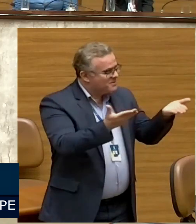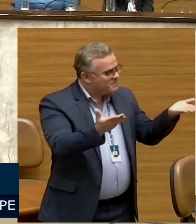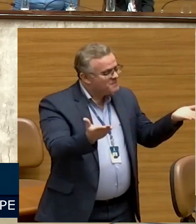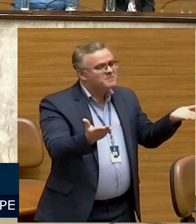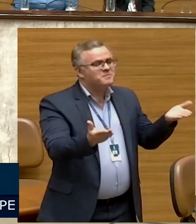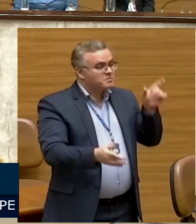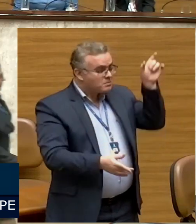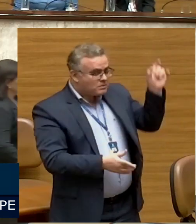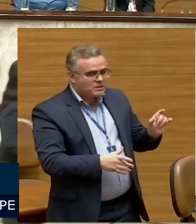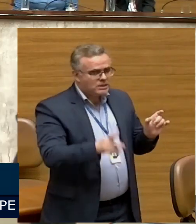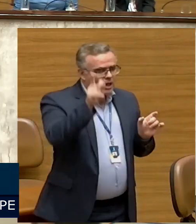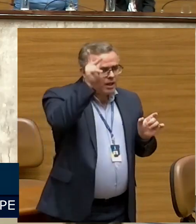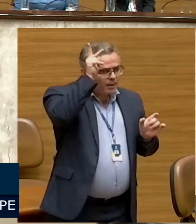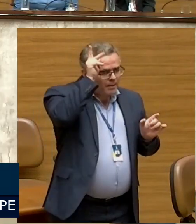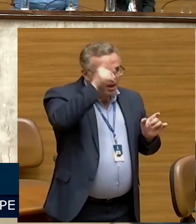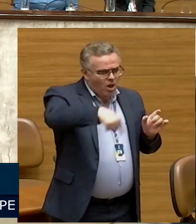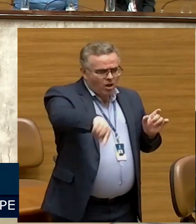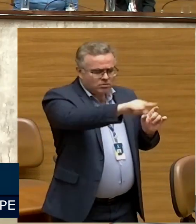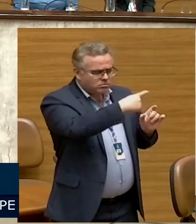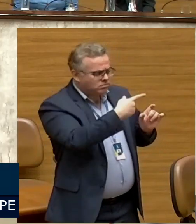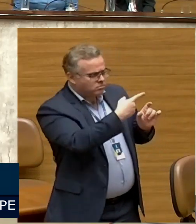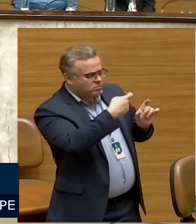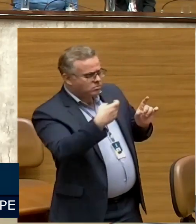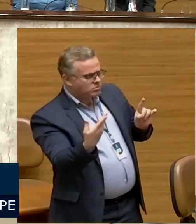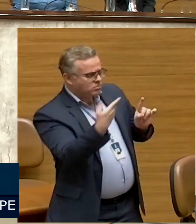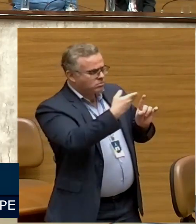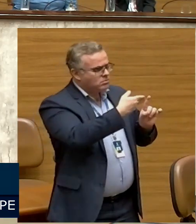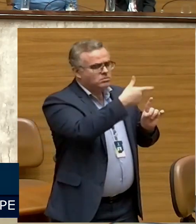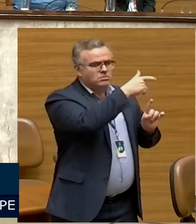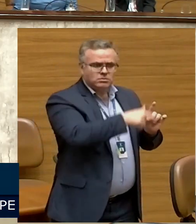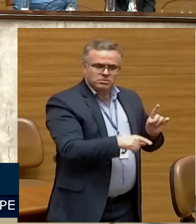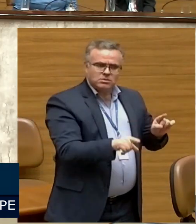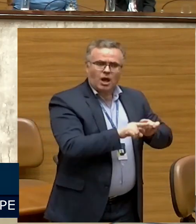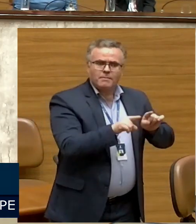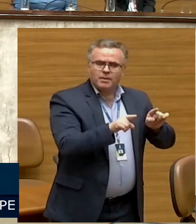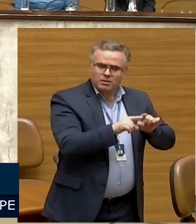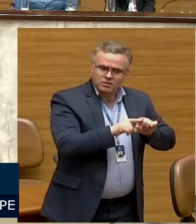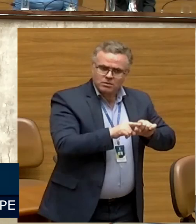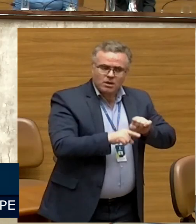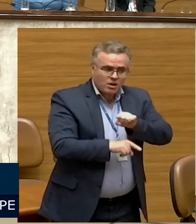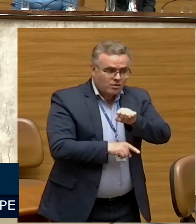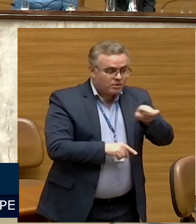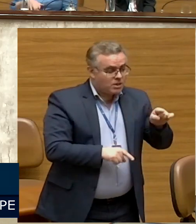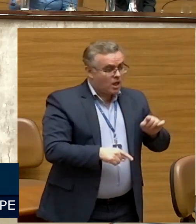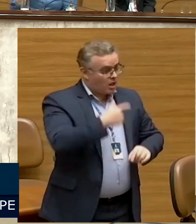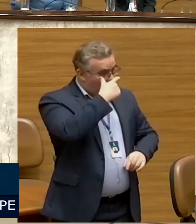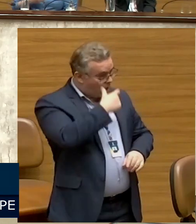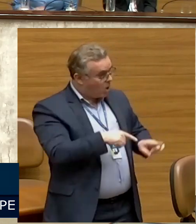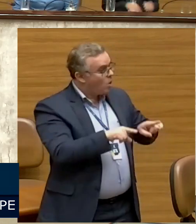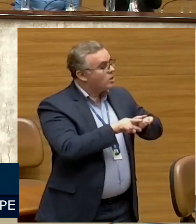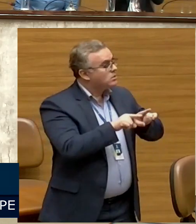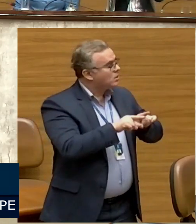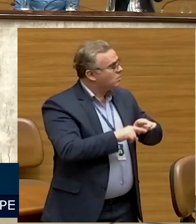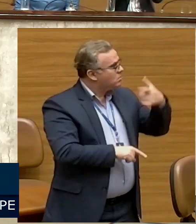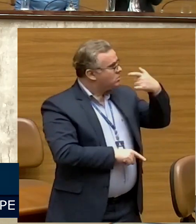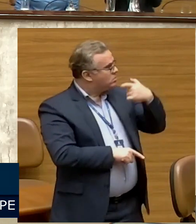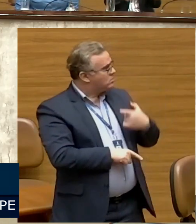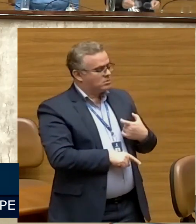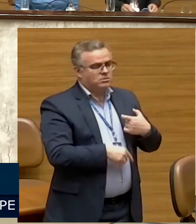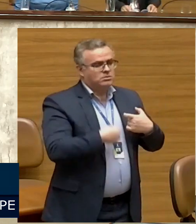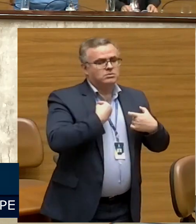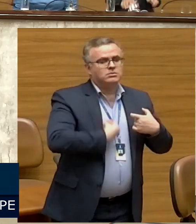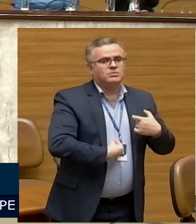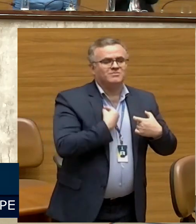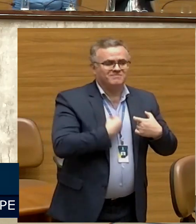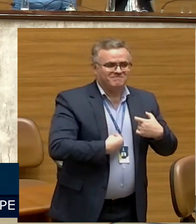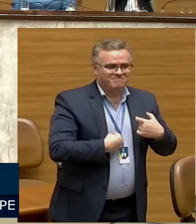de Rubivânia sirva, né, para todos vocês, como eu espero que meu exemplo, né, de vida,